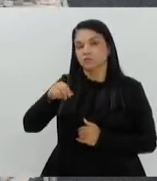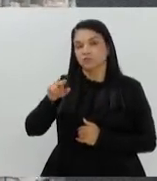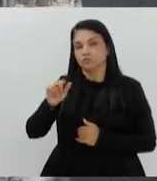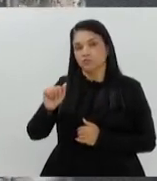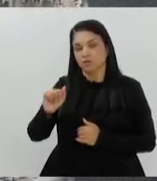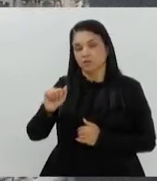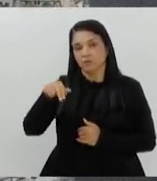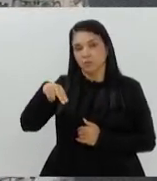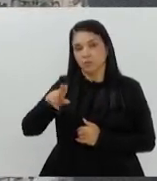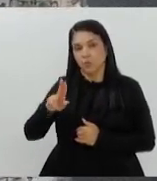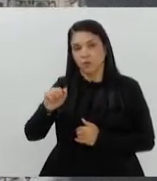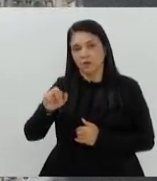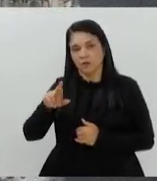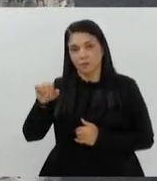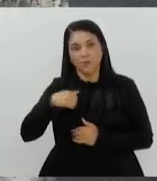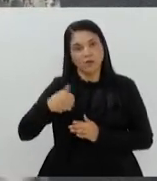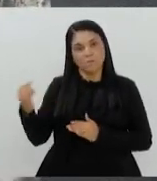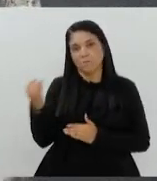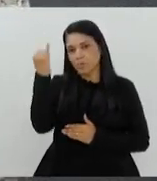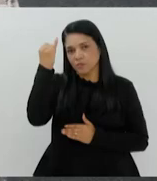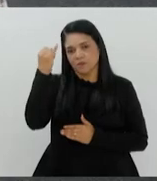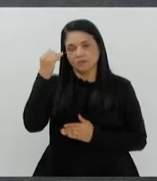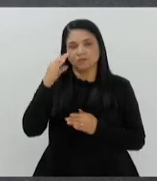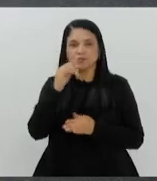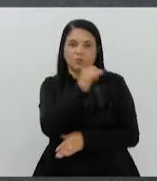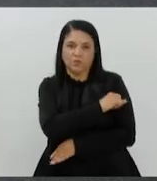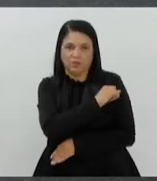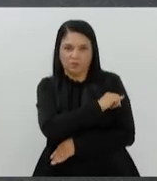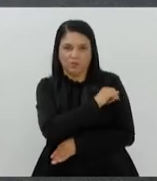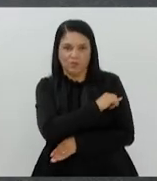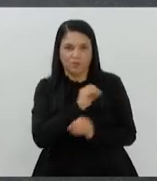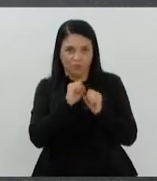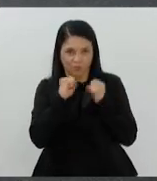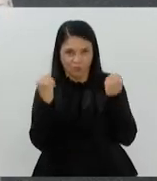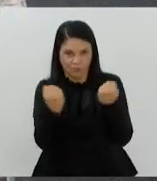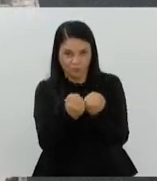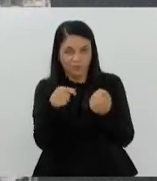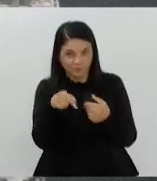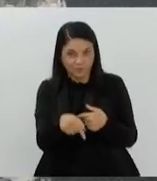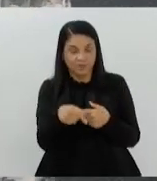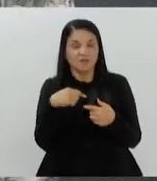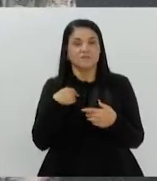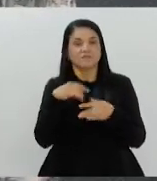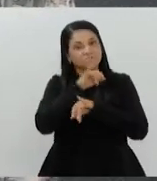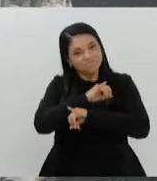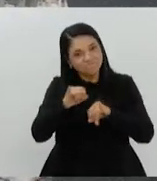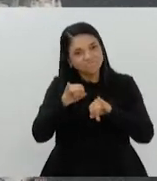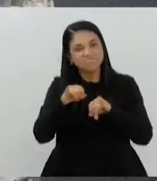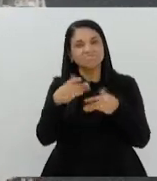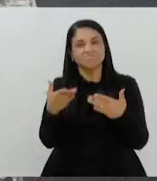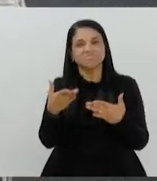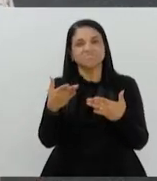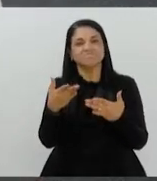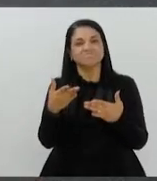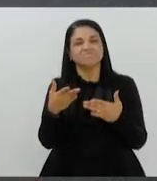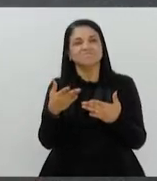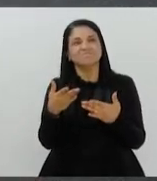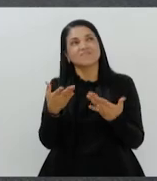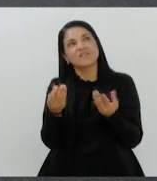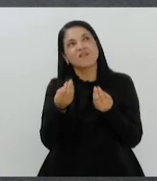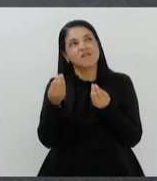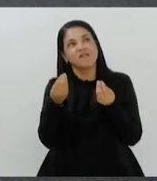de Janeiro. Então, fica aqui essa declaração para que sirva como